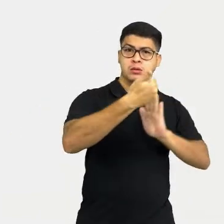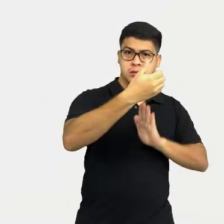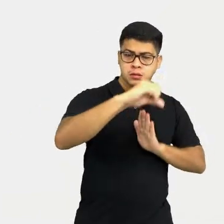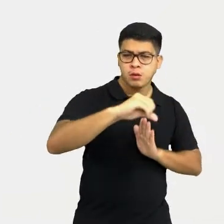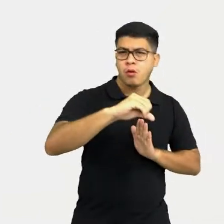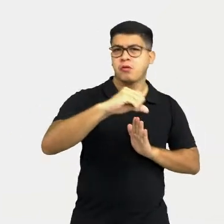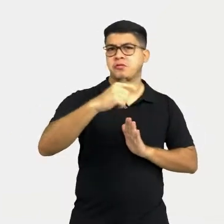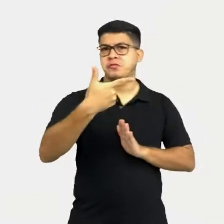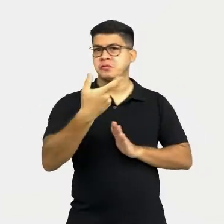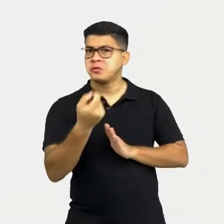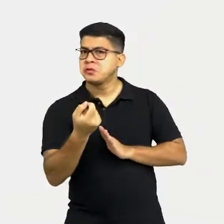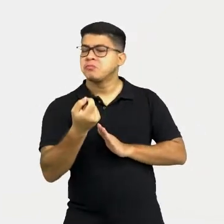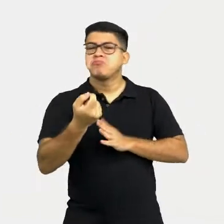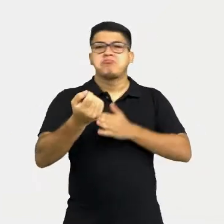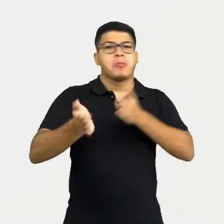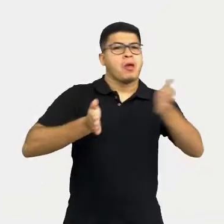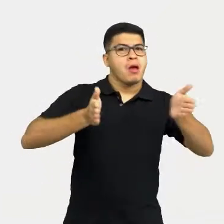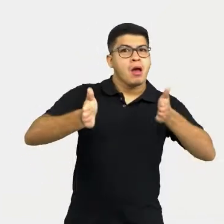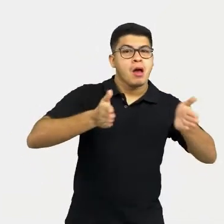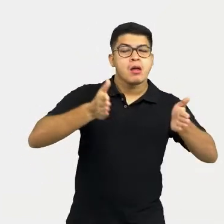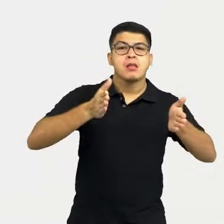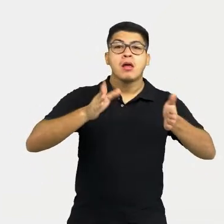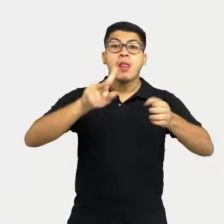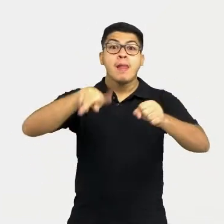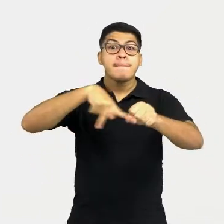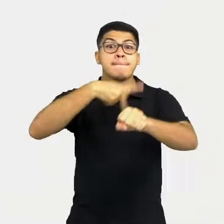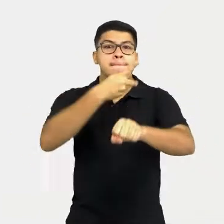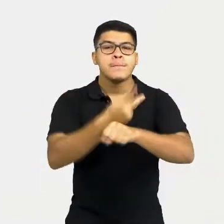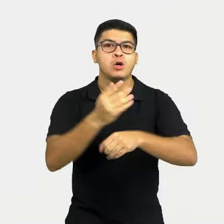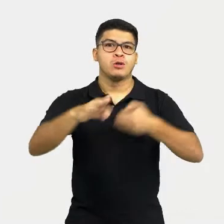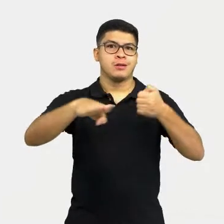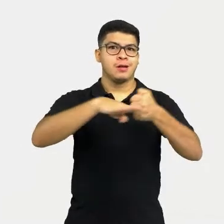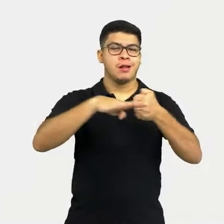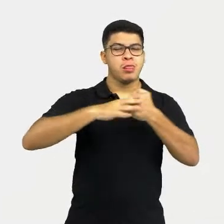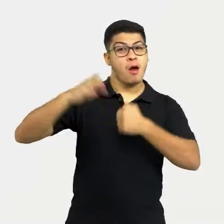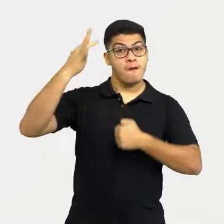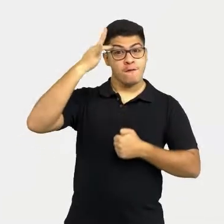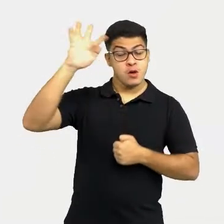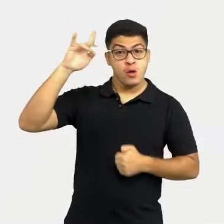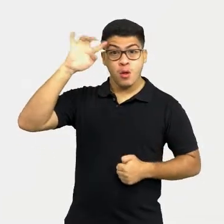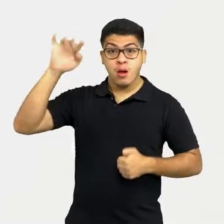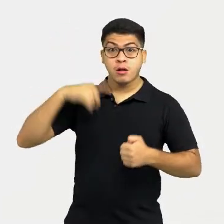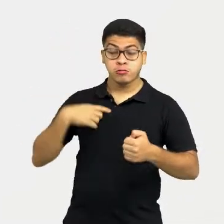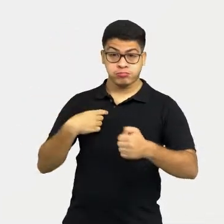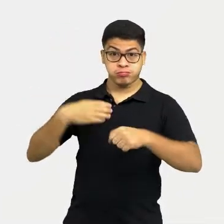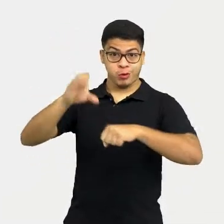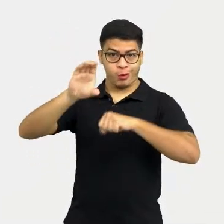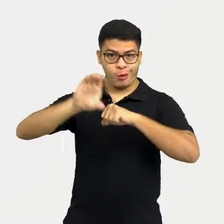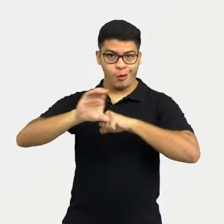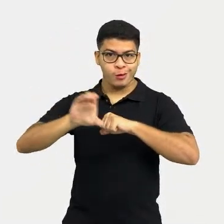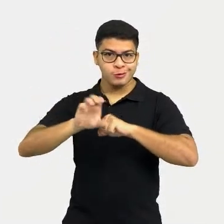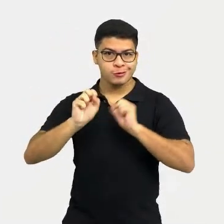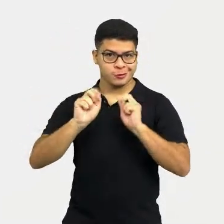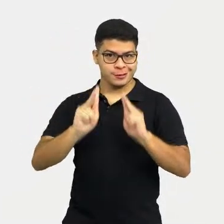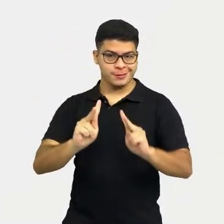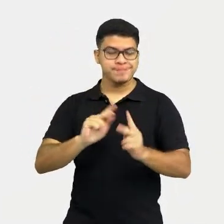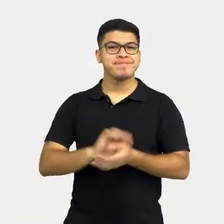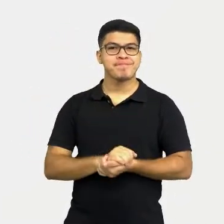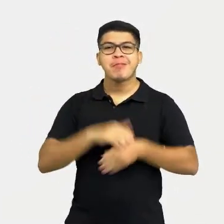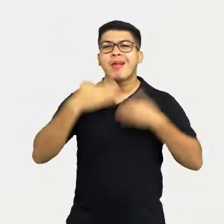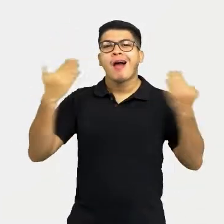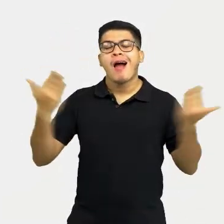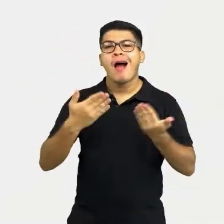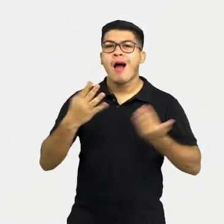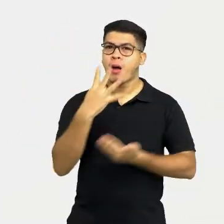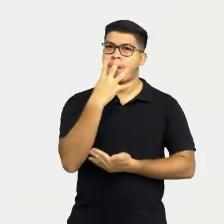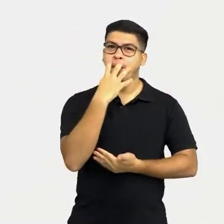né, chegando finalmente naquilo que nós vamos chamar de pós-modernidade ou filosofia contemporânea, perfeito? Muito bem, e Nietzsche é um